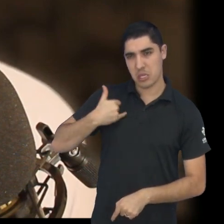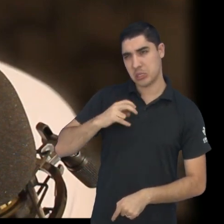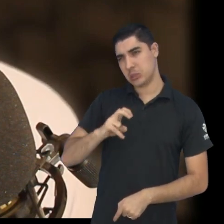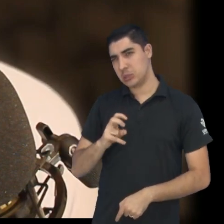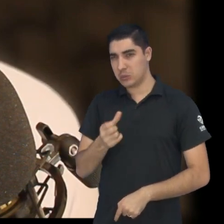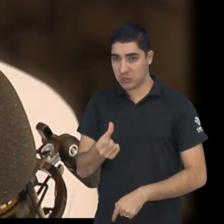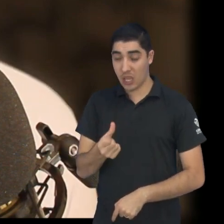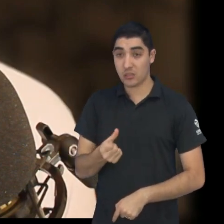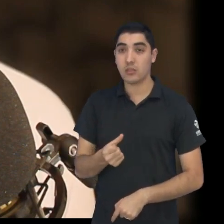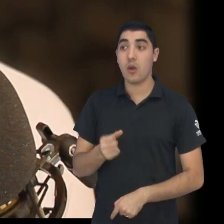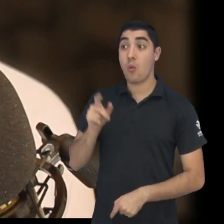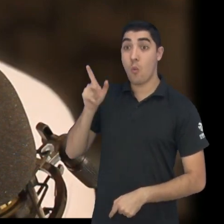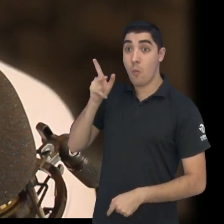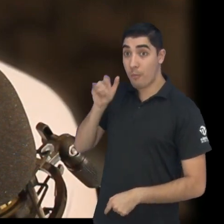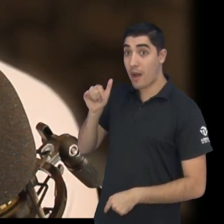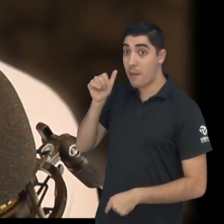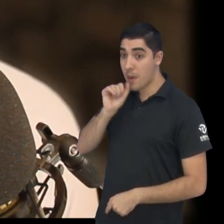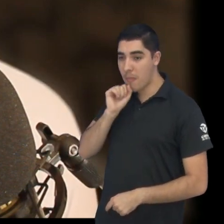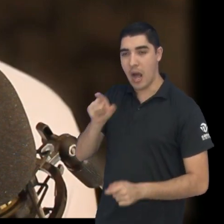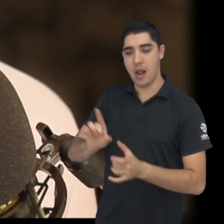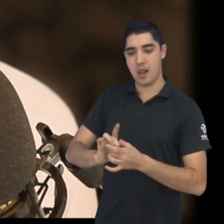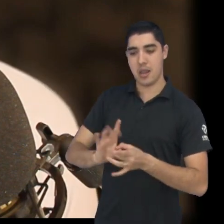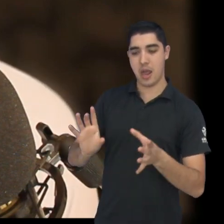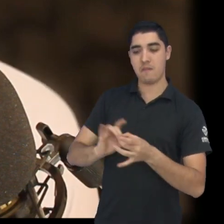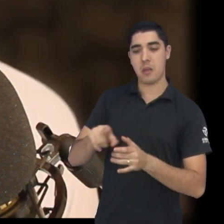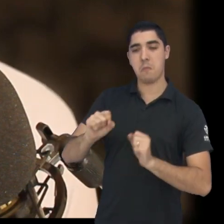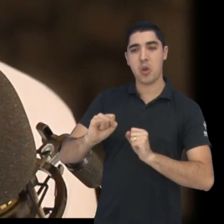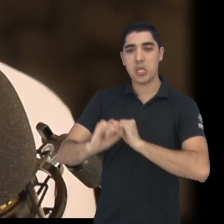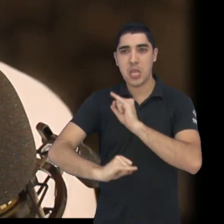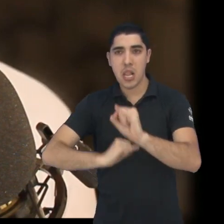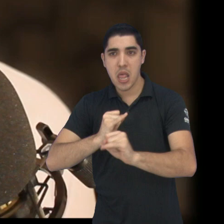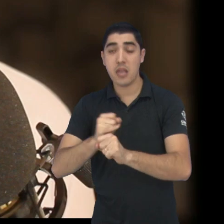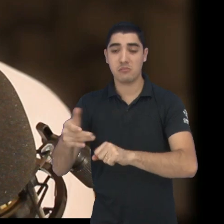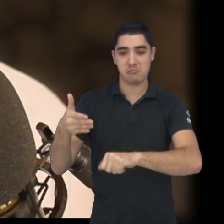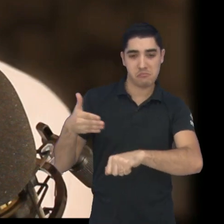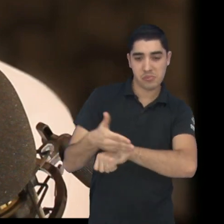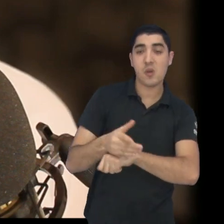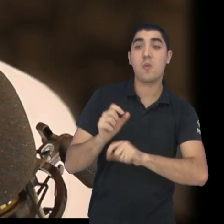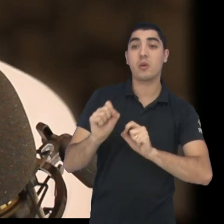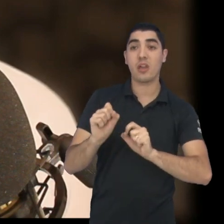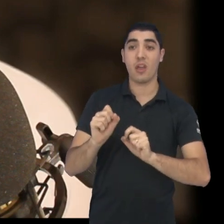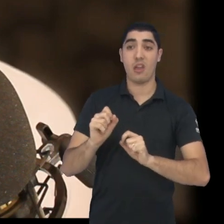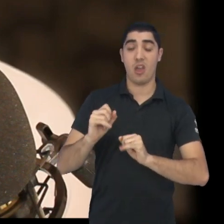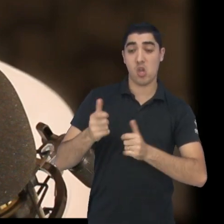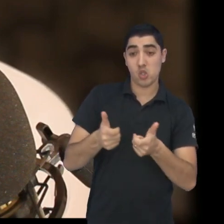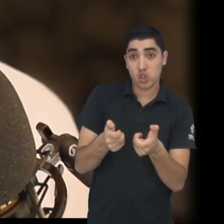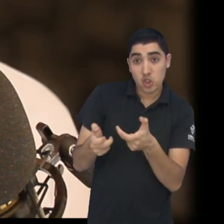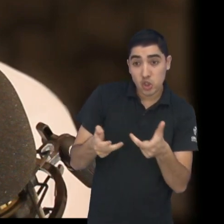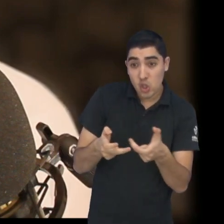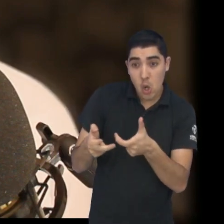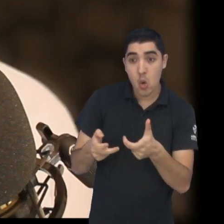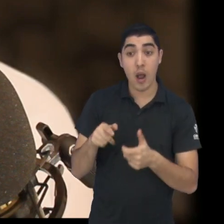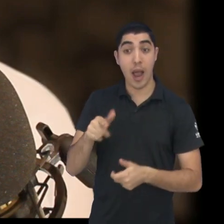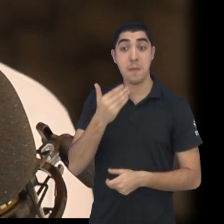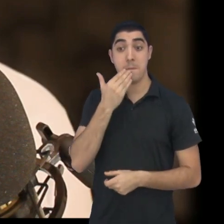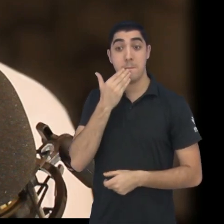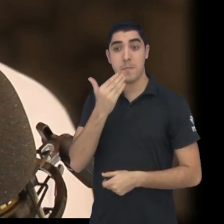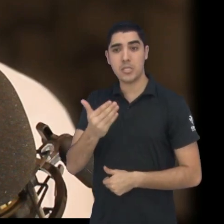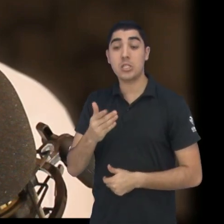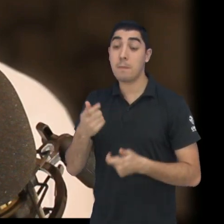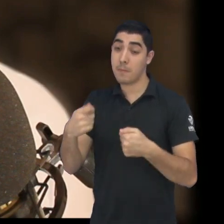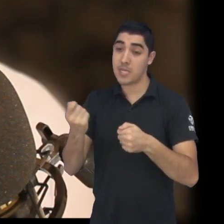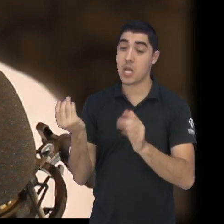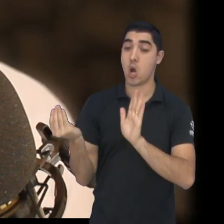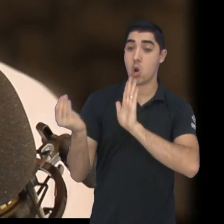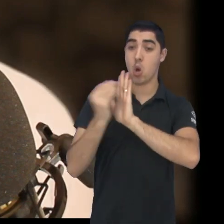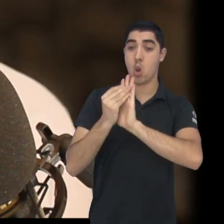nesse meio digital por meio de jogos ou outras plataformas que, por exemplo, pediam a idade deles